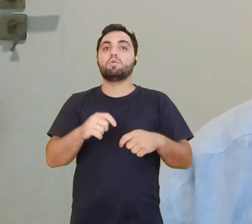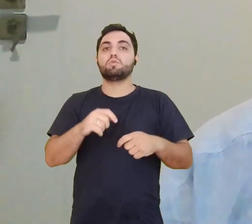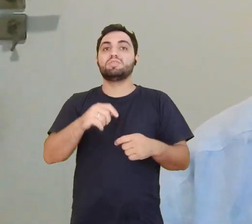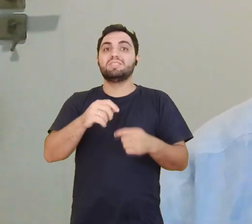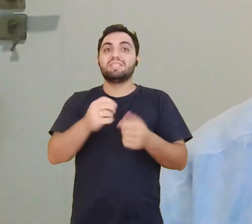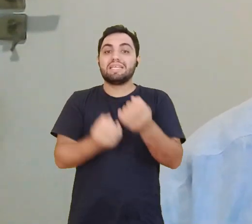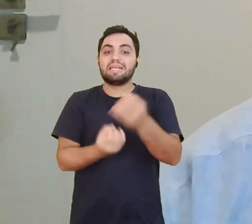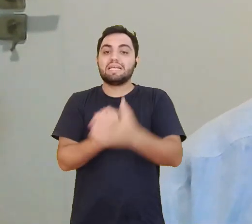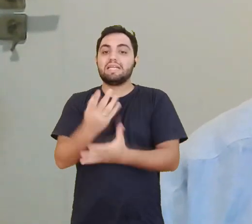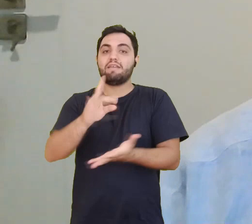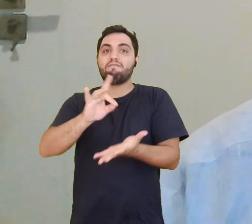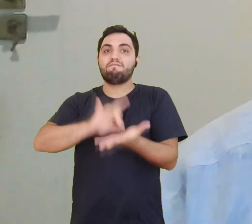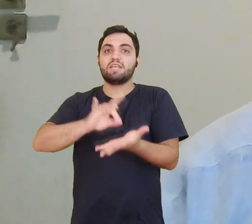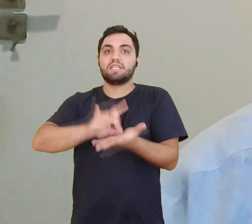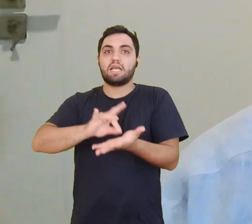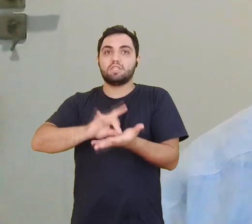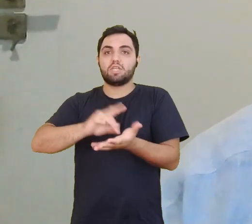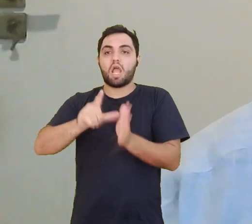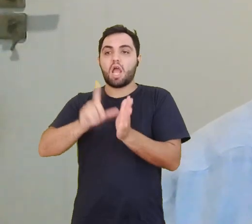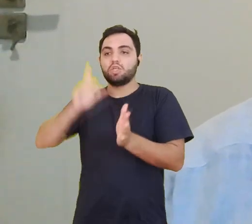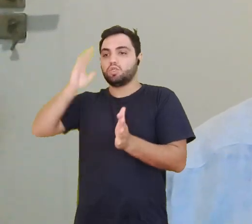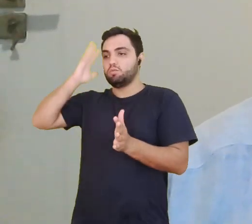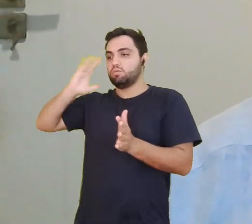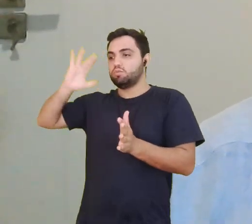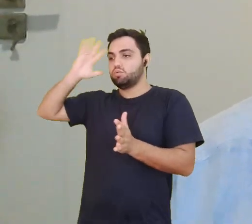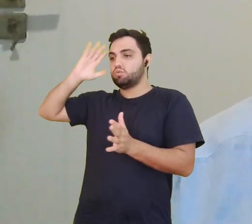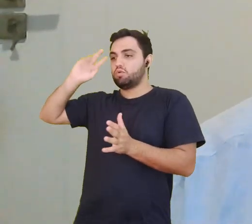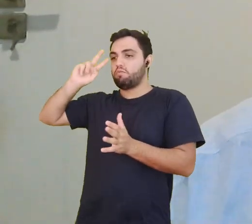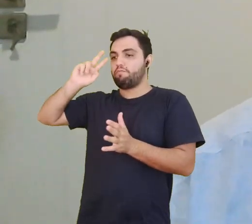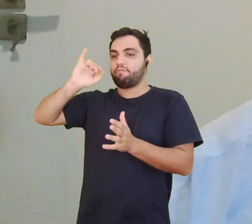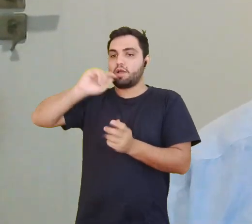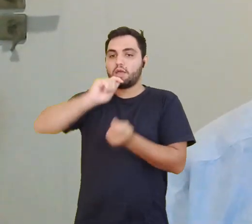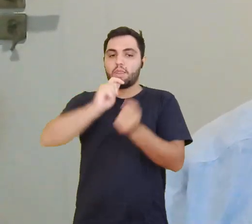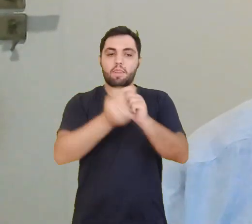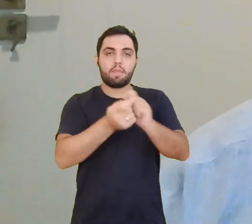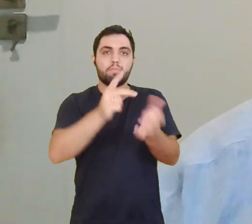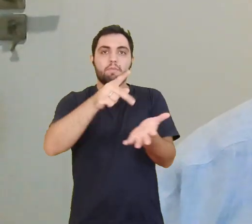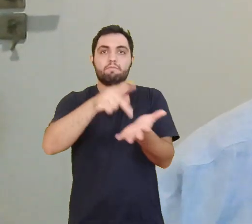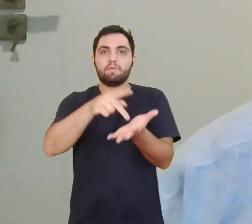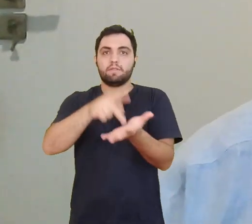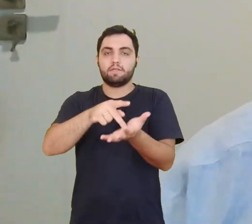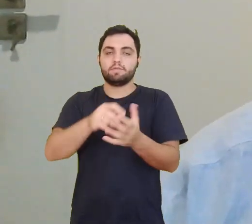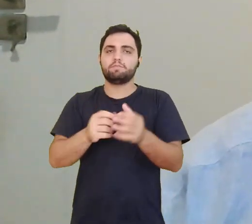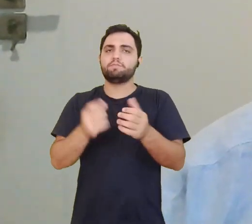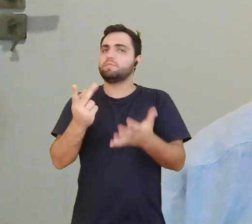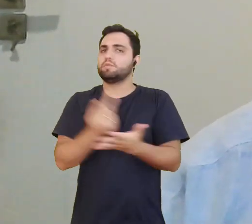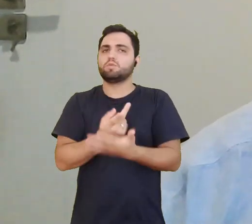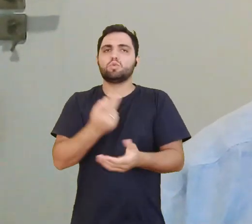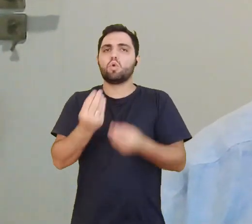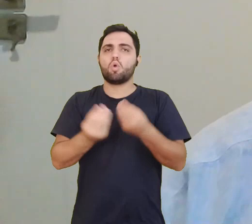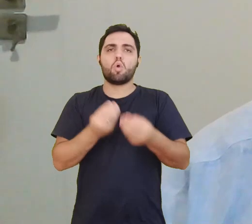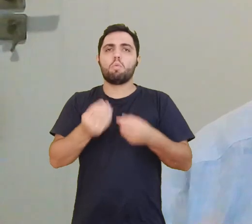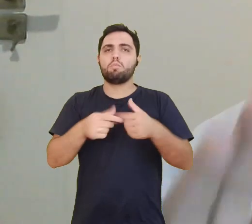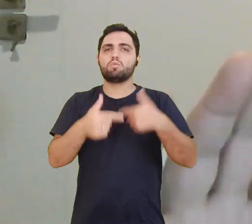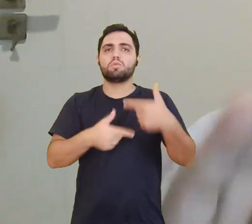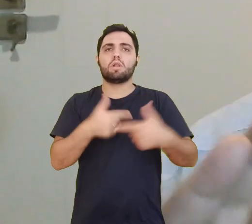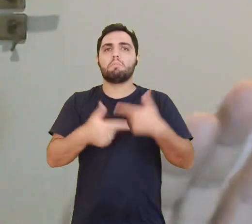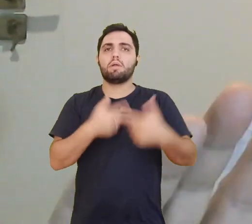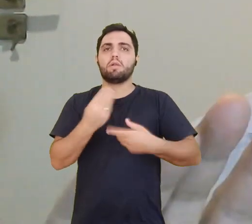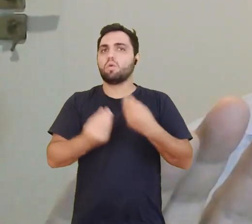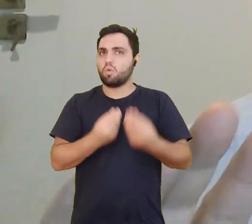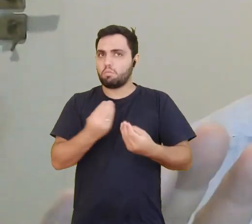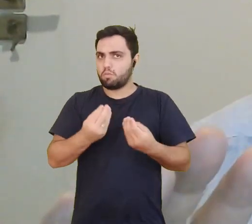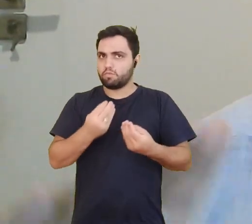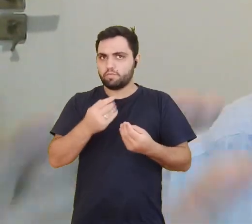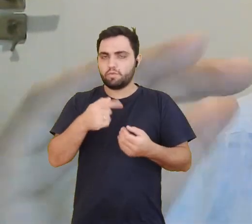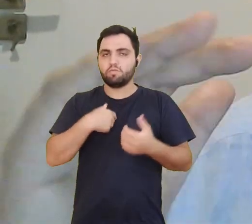materializar ideias tridimensionais, tá? O funcionamento é mais ou menos fácil de você compreender. Eu vou